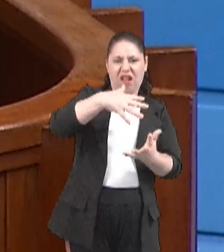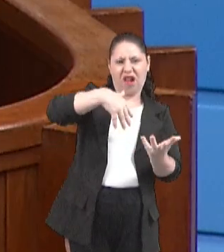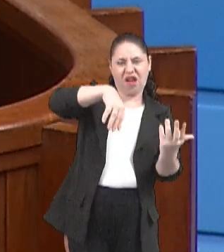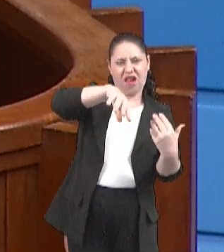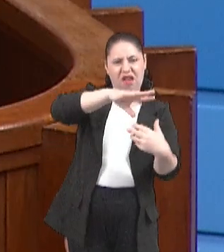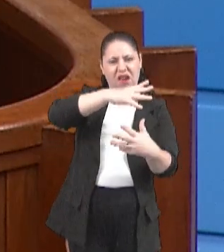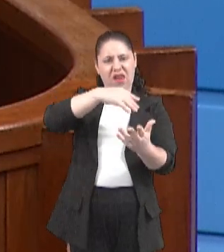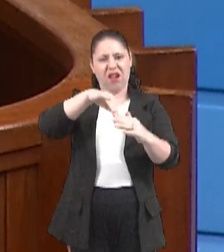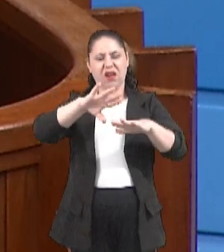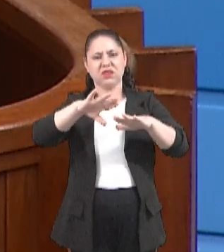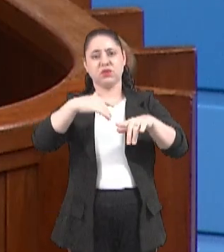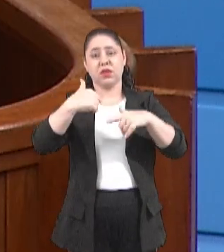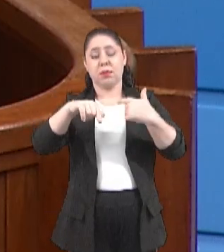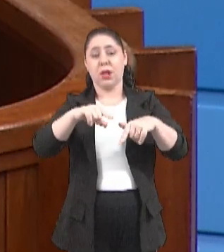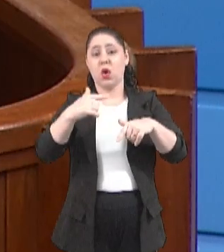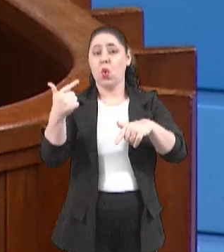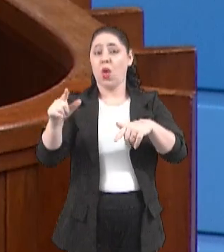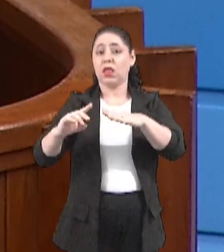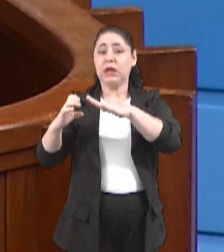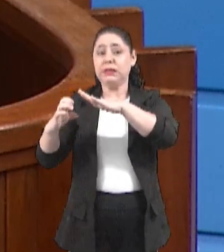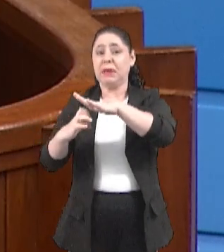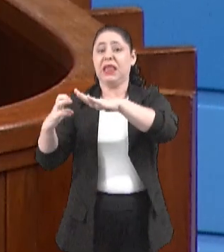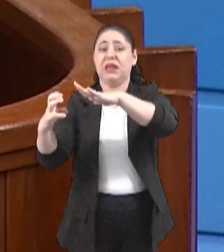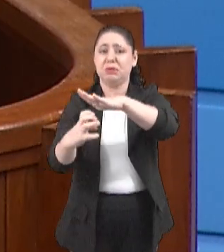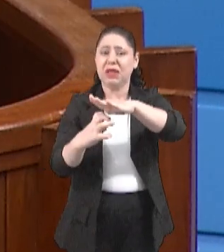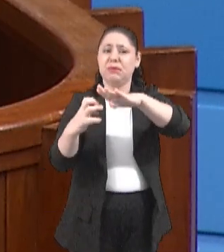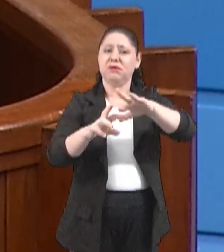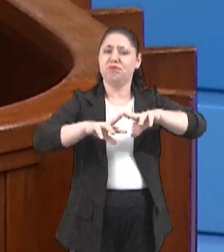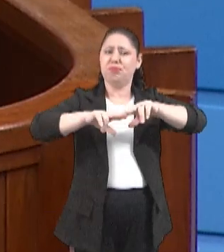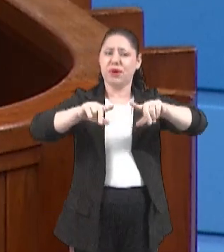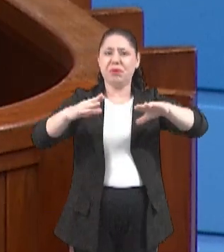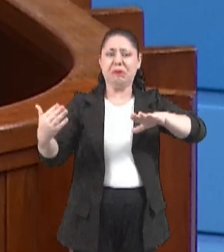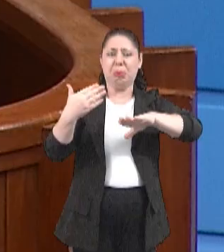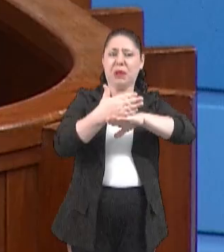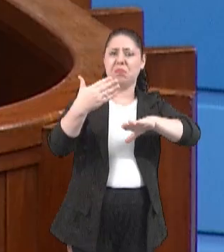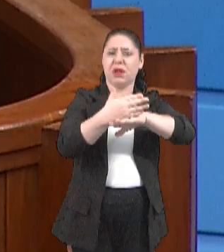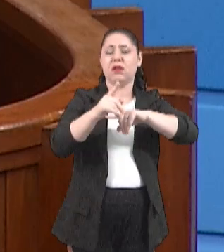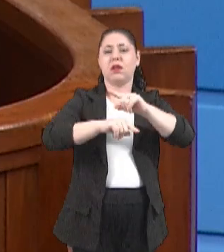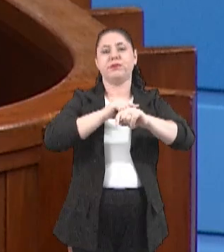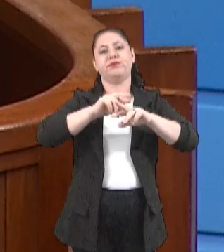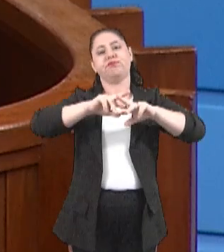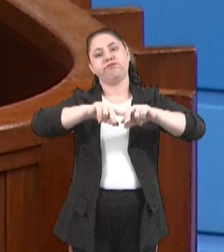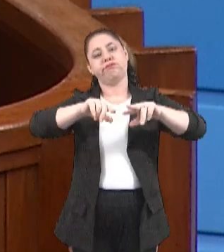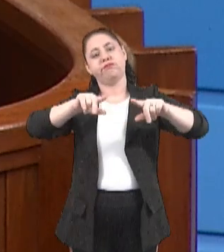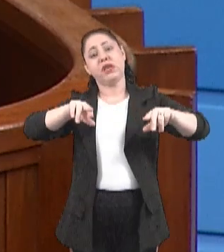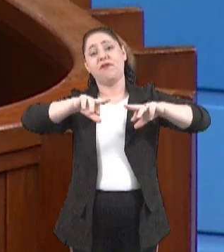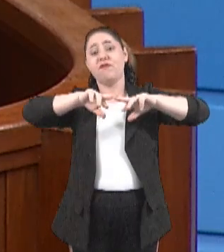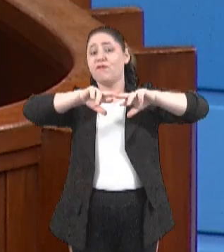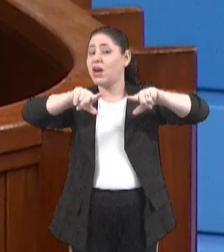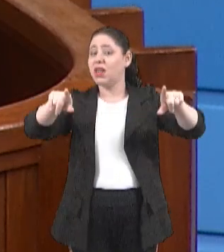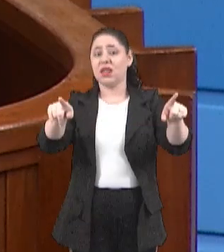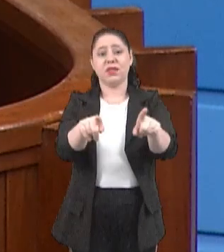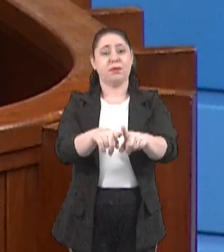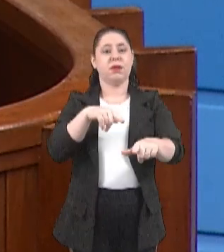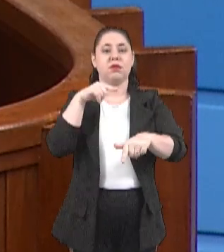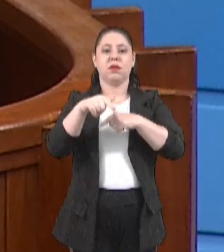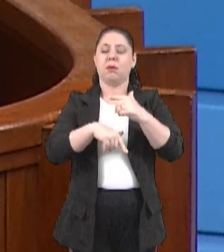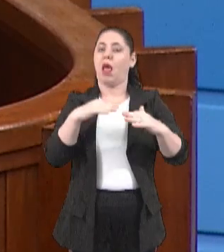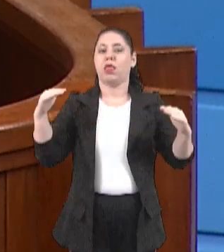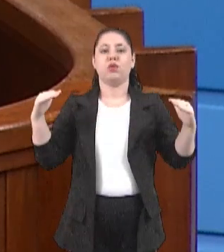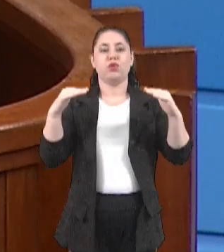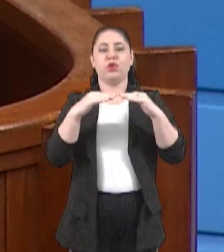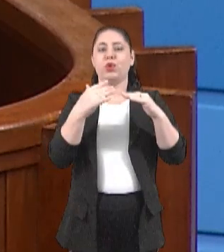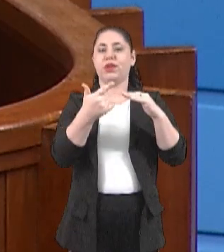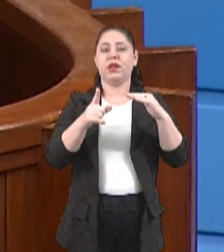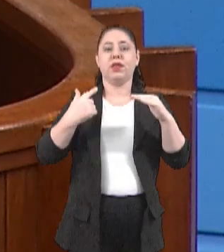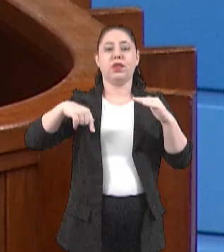trabalho, com várias empresas trabalhando, com várias instituições trabalhando de forma diferenciada, e não há